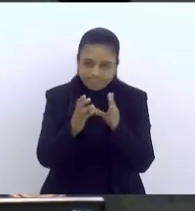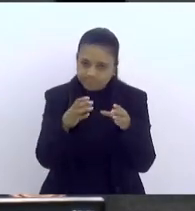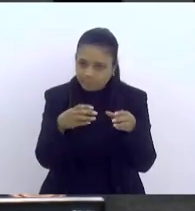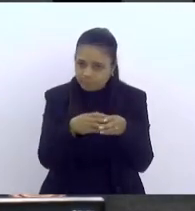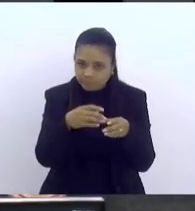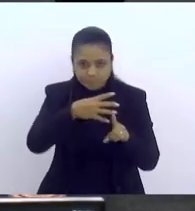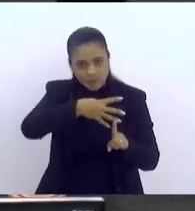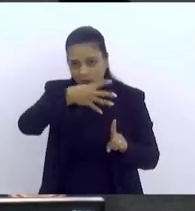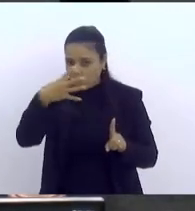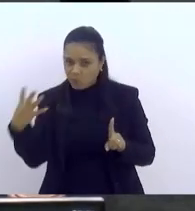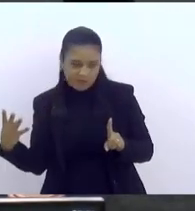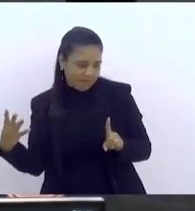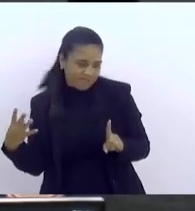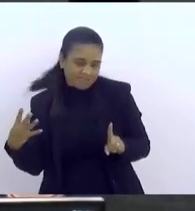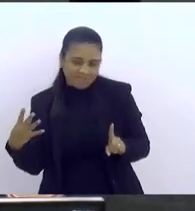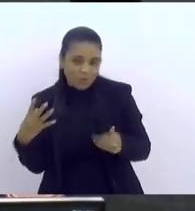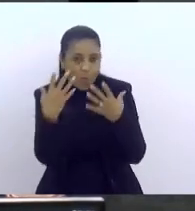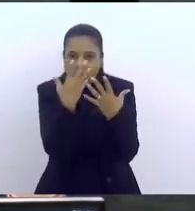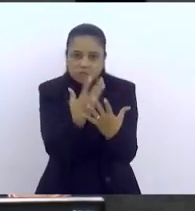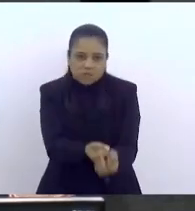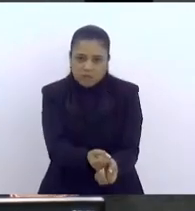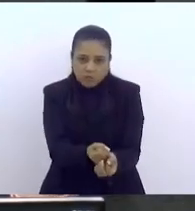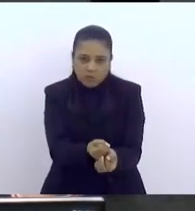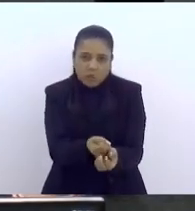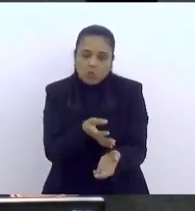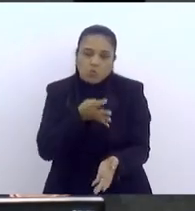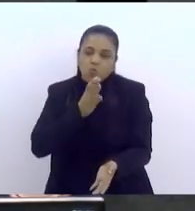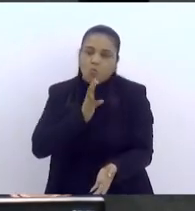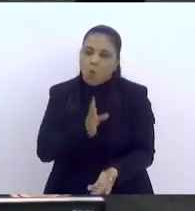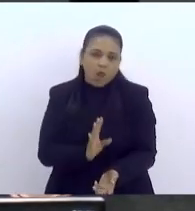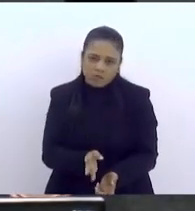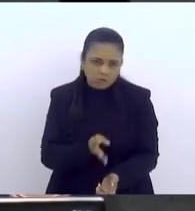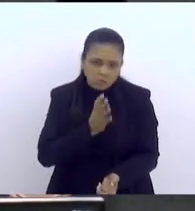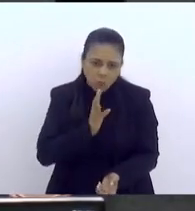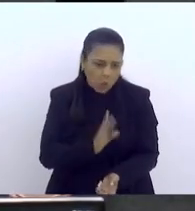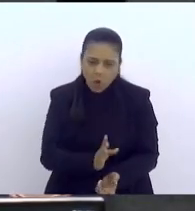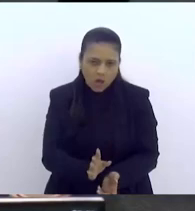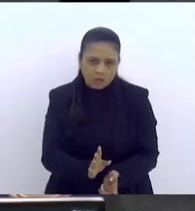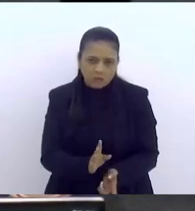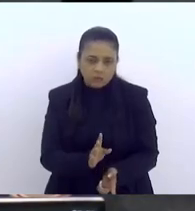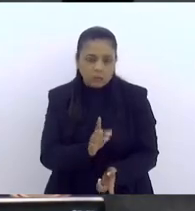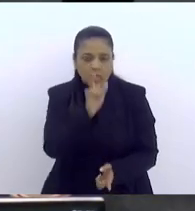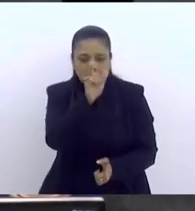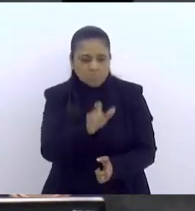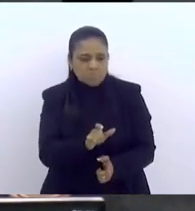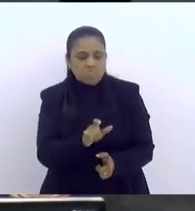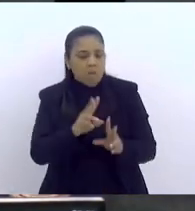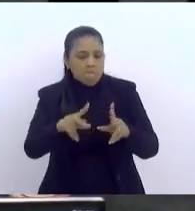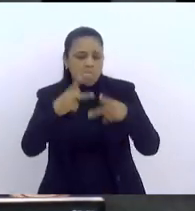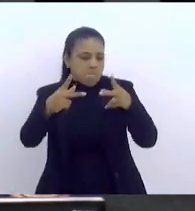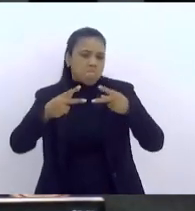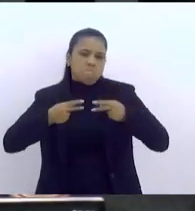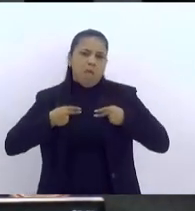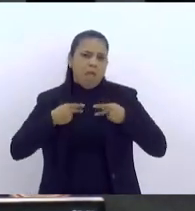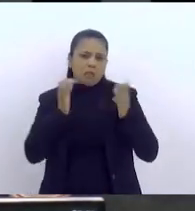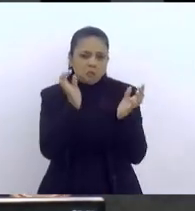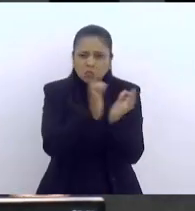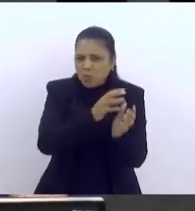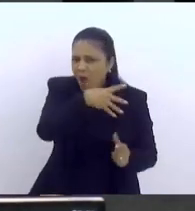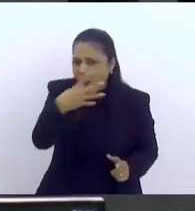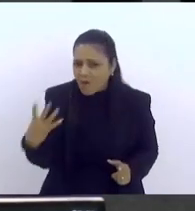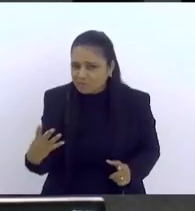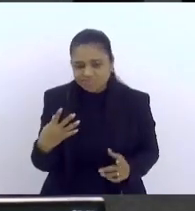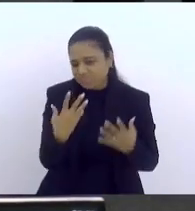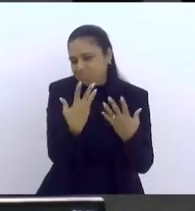e, portanto, por não reconhecer que eles tenham méritos para receber a medalha a